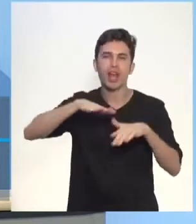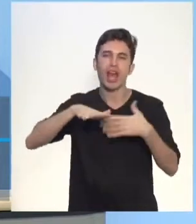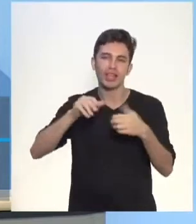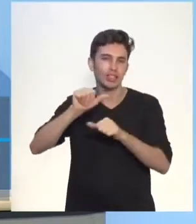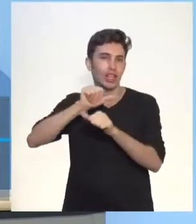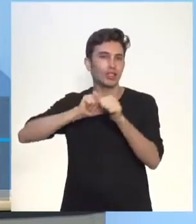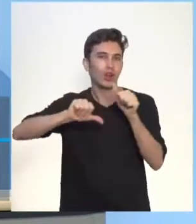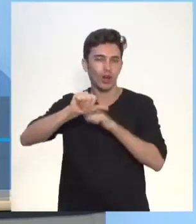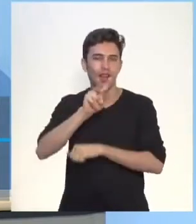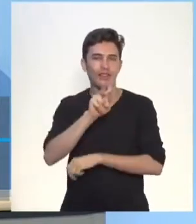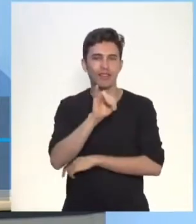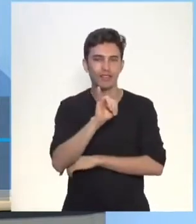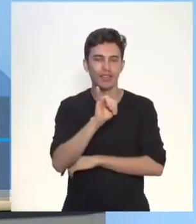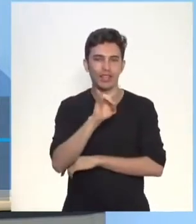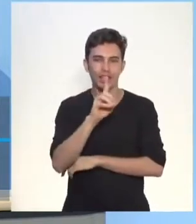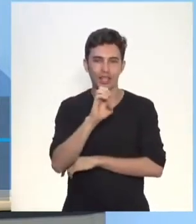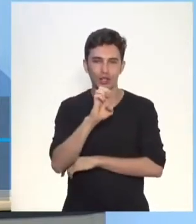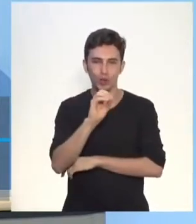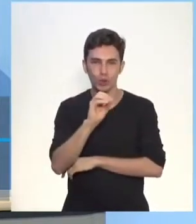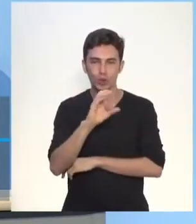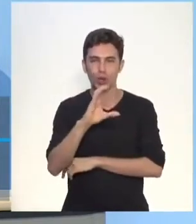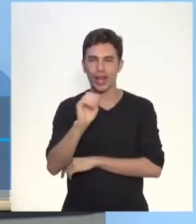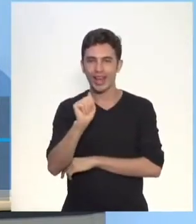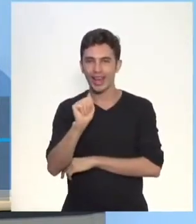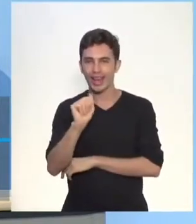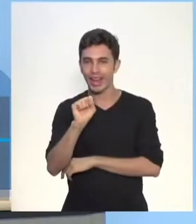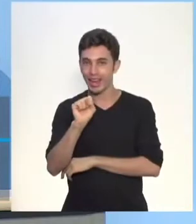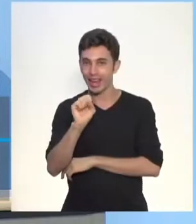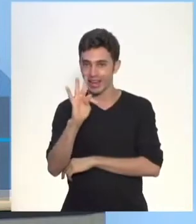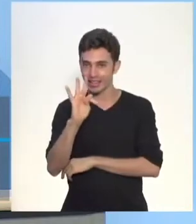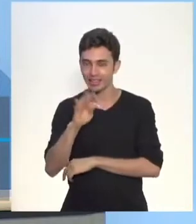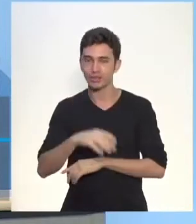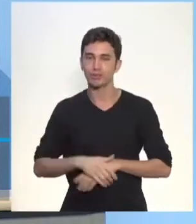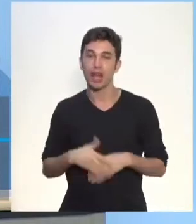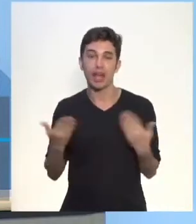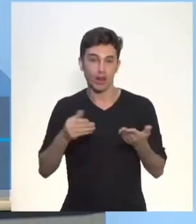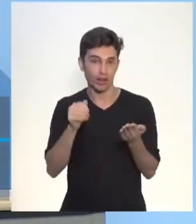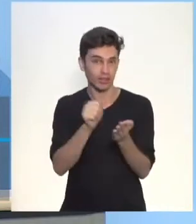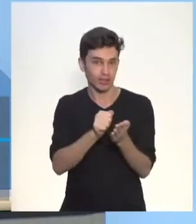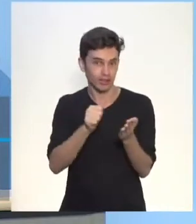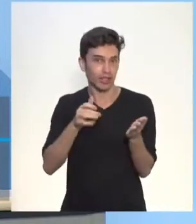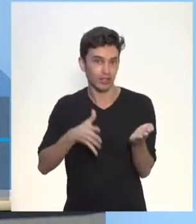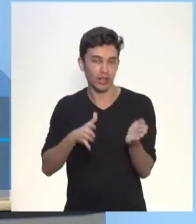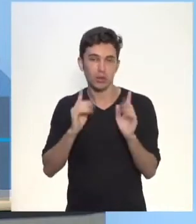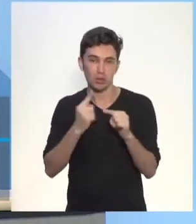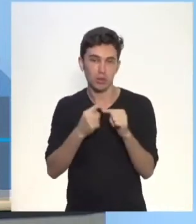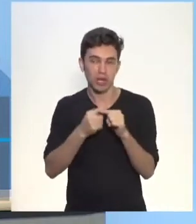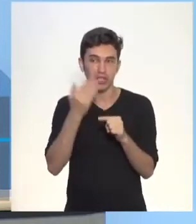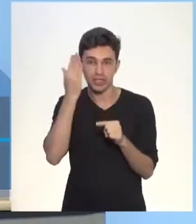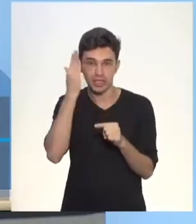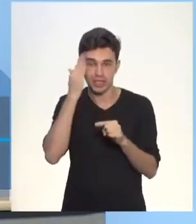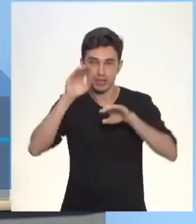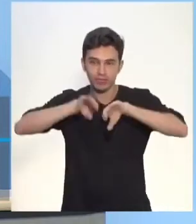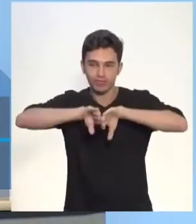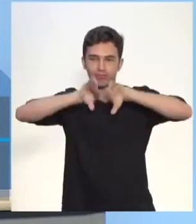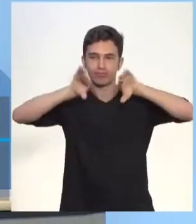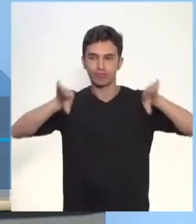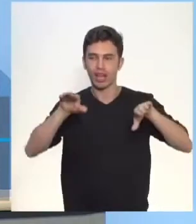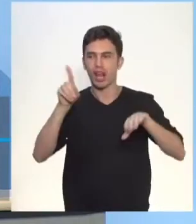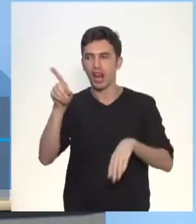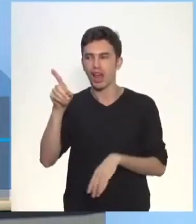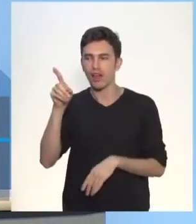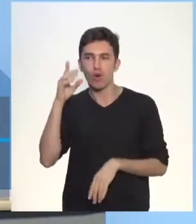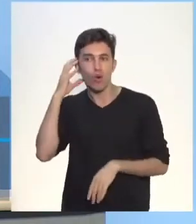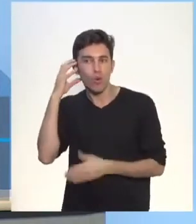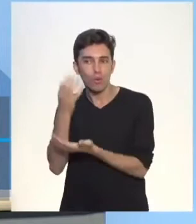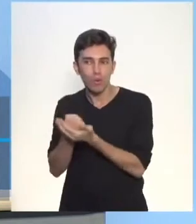ok? Então, para começar, agora nós já temos uma atividade, já sabemos diferenciar o que é um videocast e um podcast.